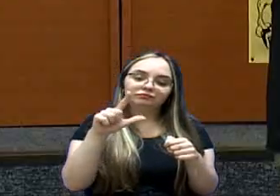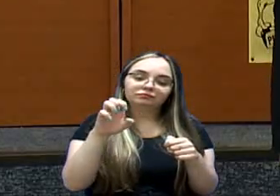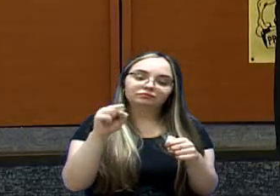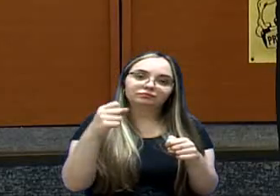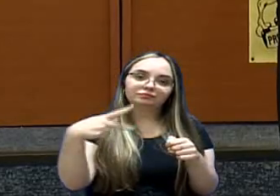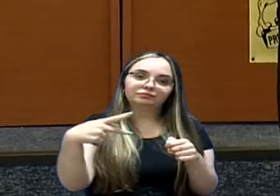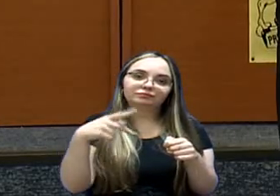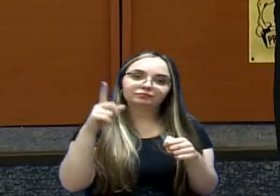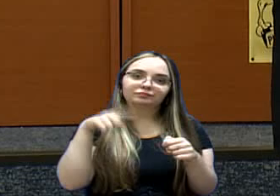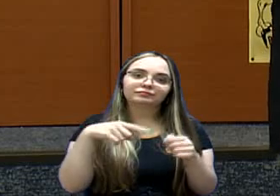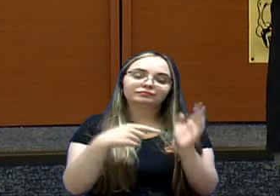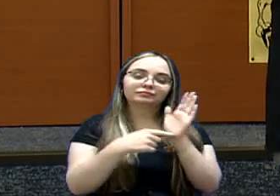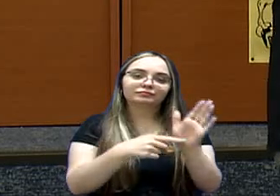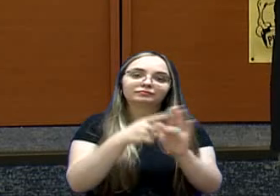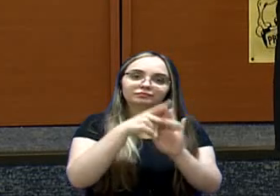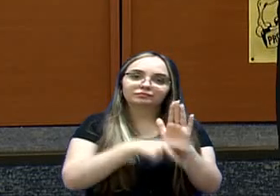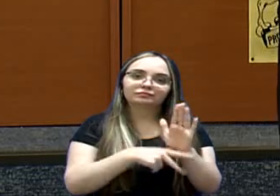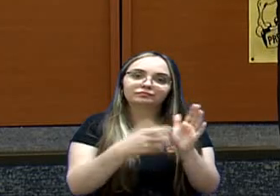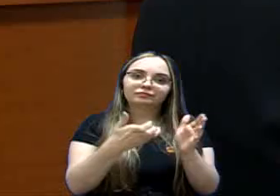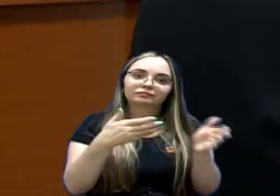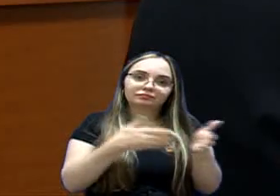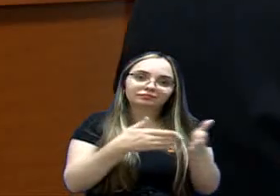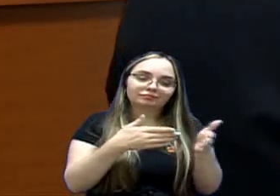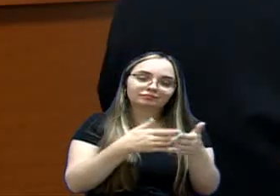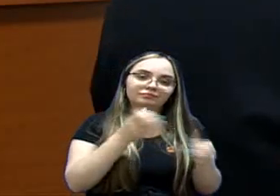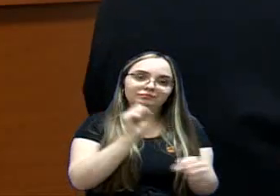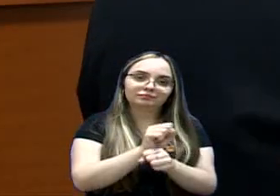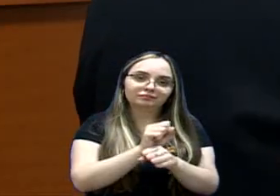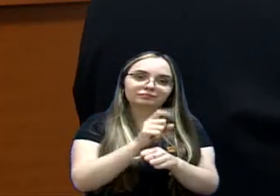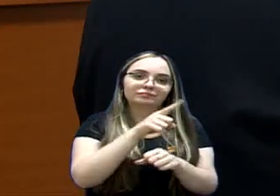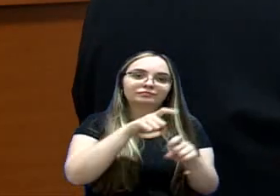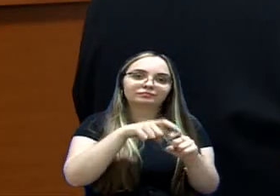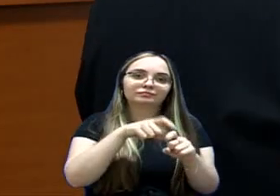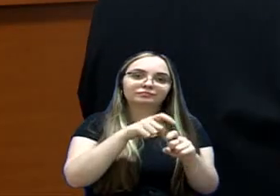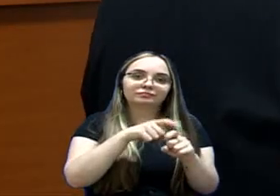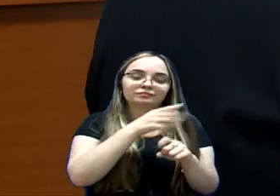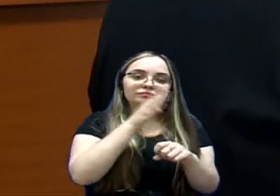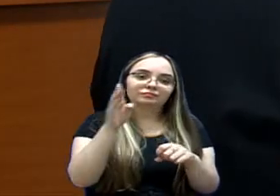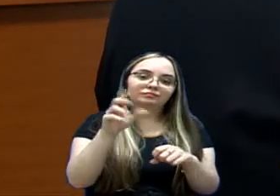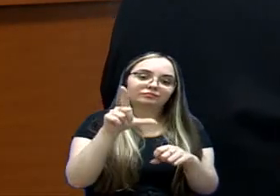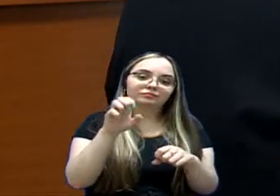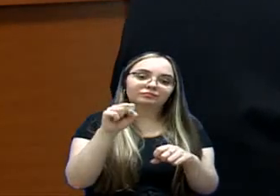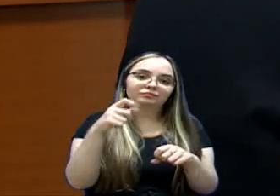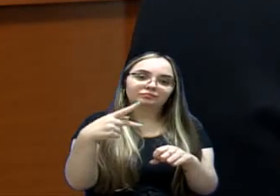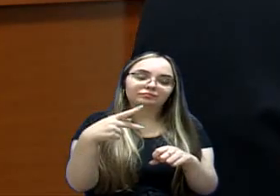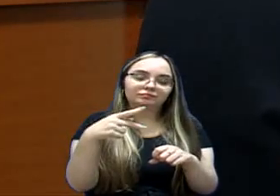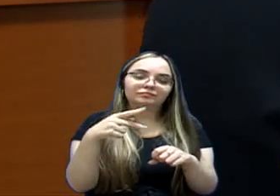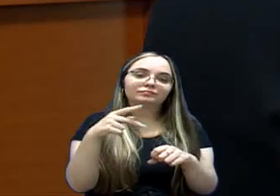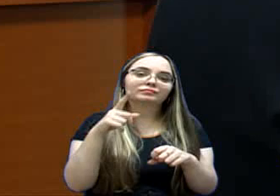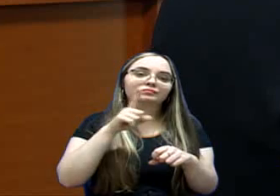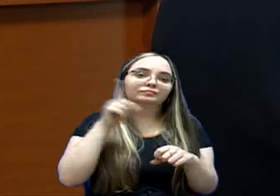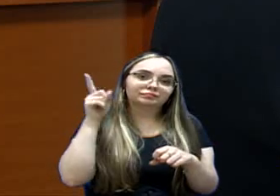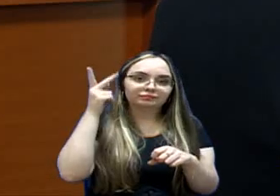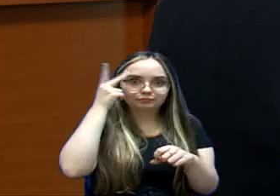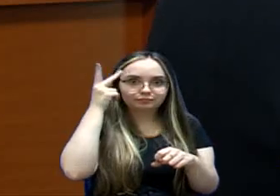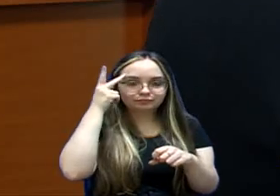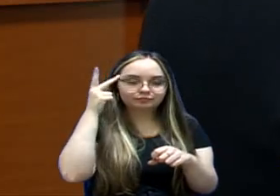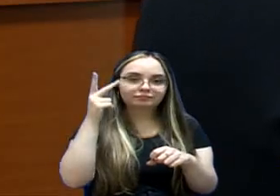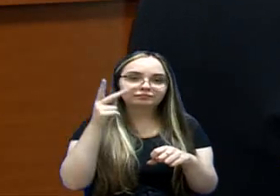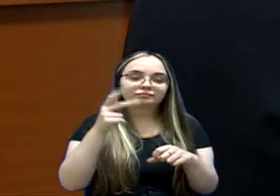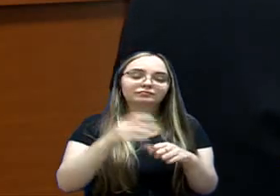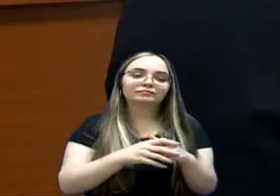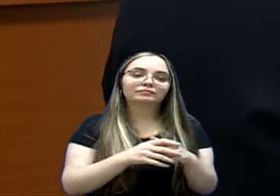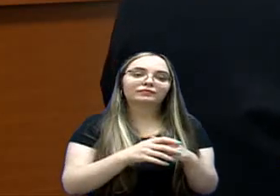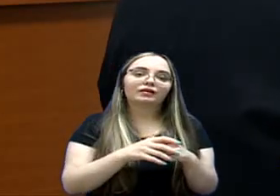a apresentação de um projeto querendo impedimento, né, que foi por um doutor que passou lá na Alesp, em São Paulo, tentando barrar que vocês